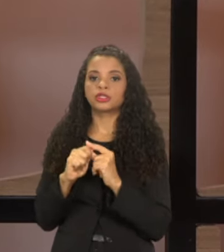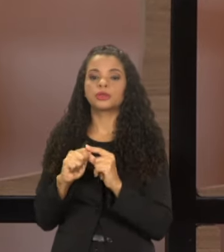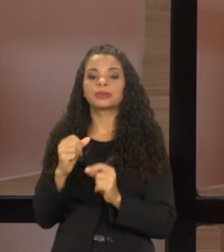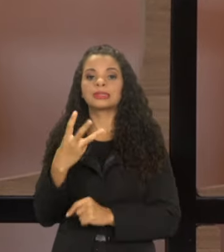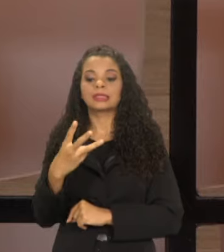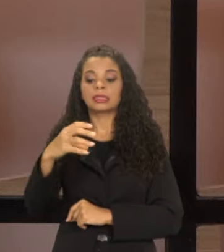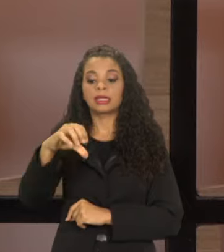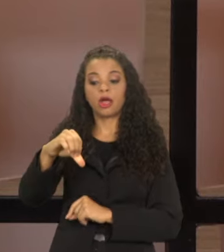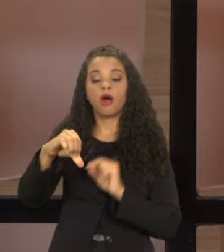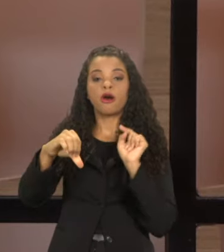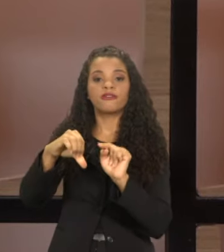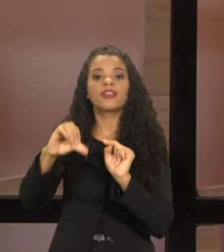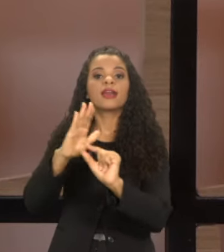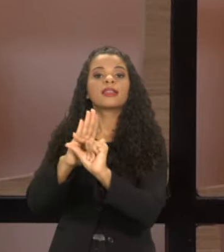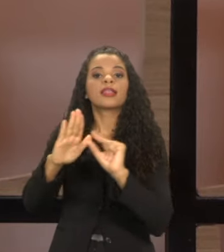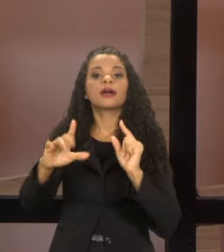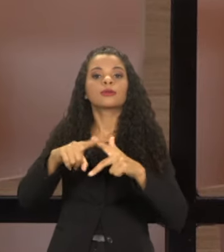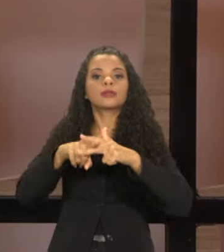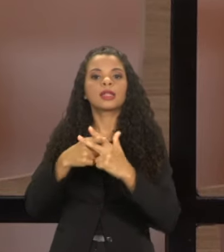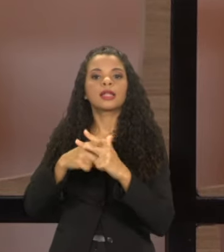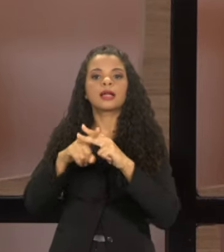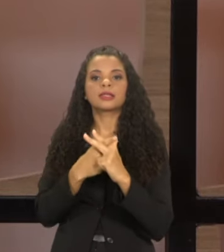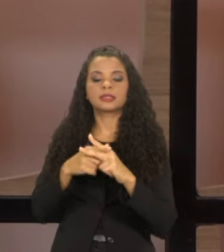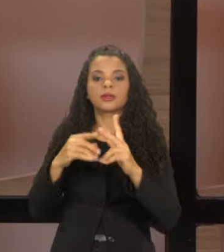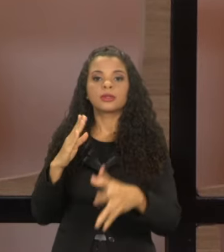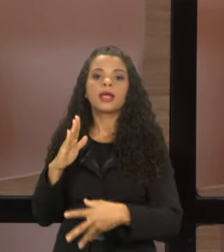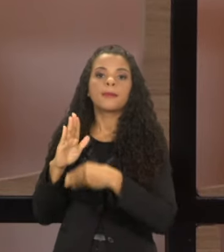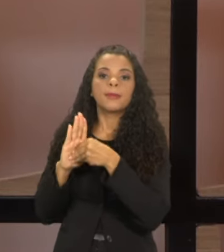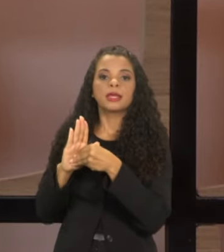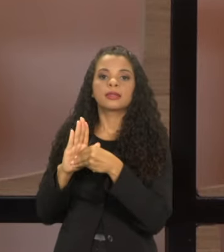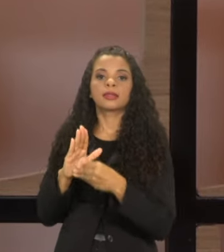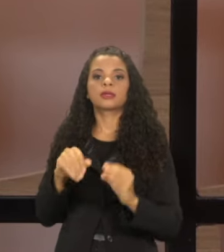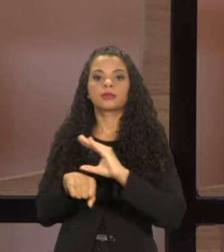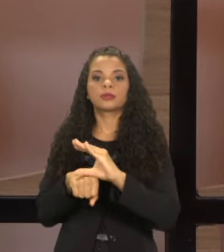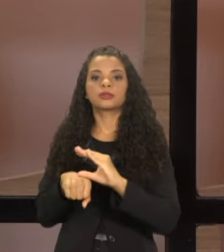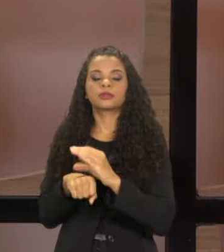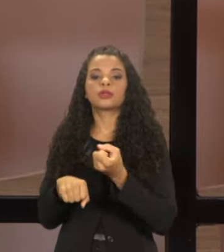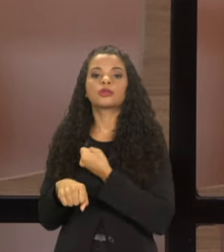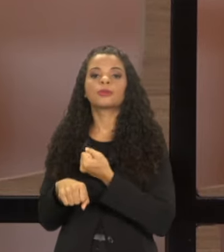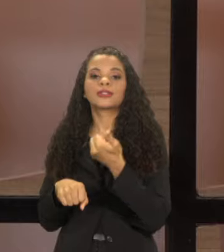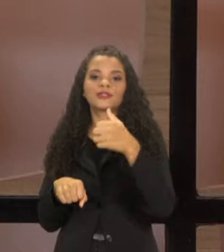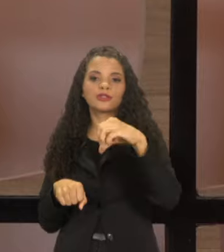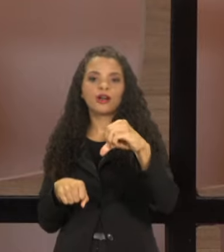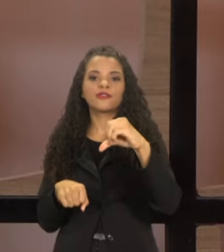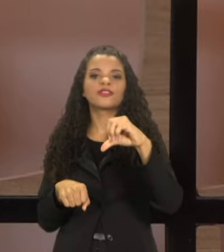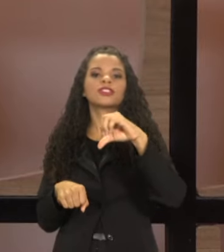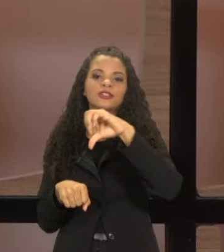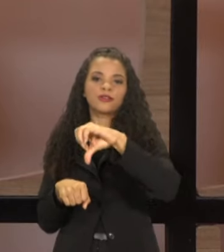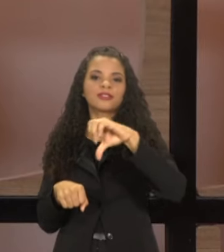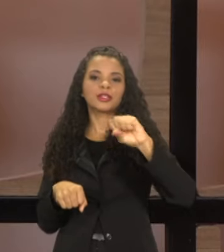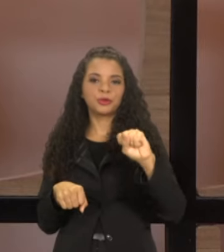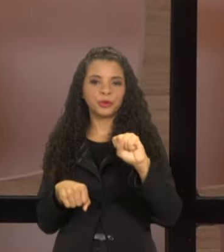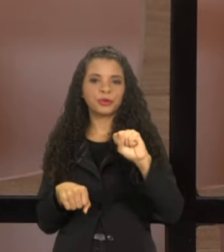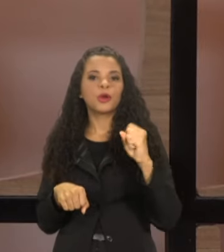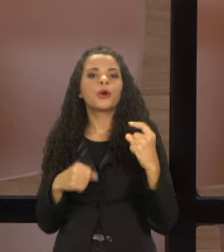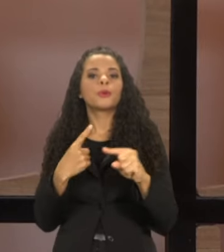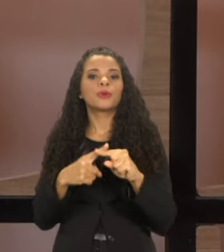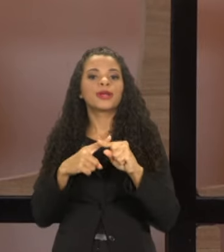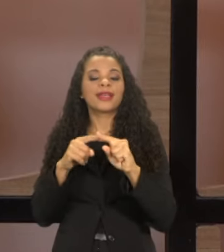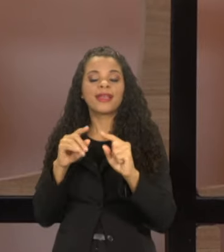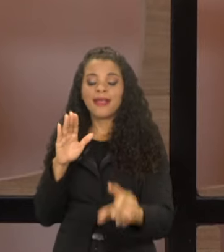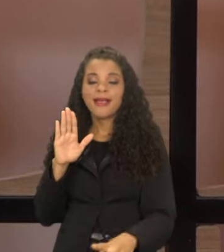foi promovida pela emenda constitucional número 19 de 98. Porque essa emenda, ela fez uma reforma dentro